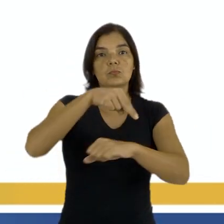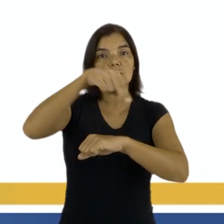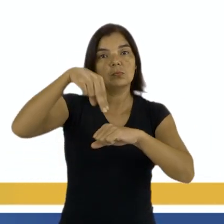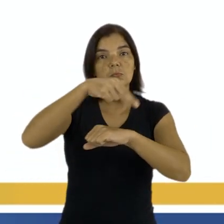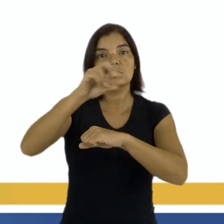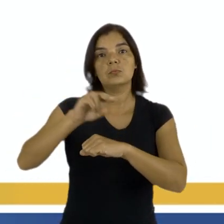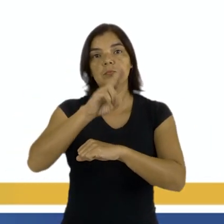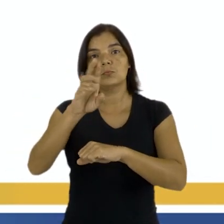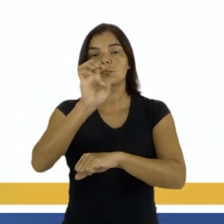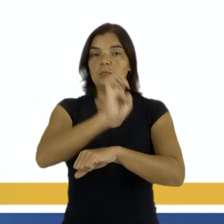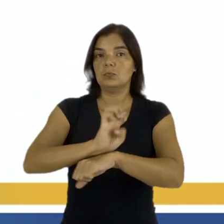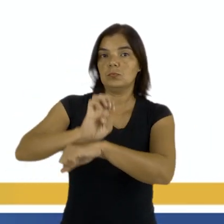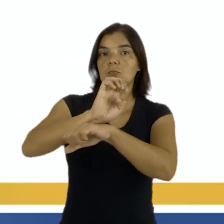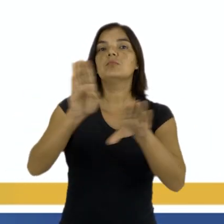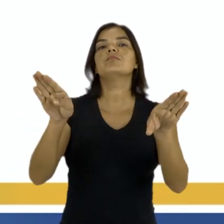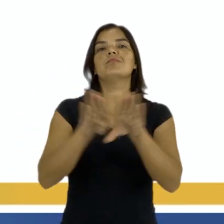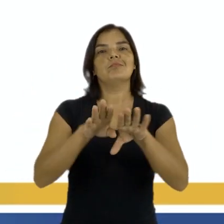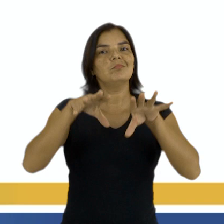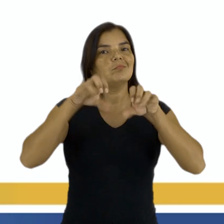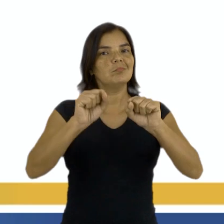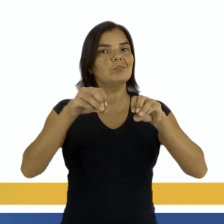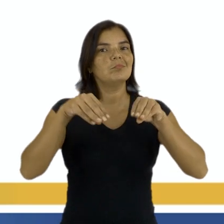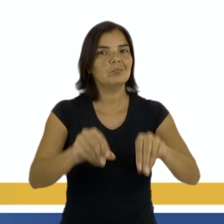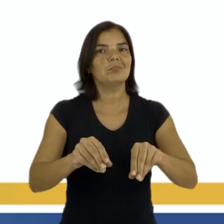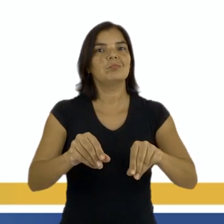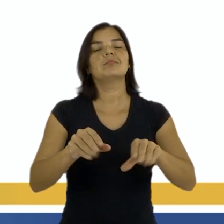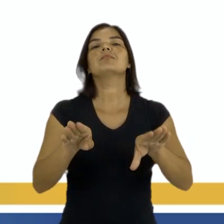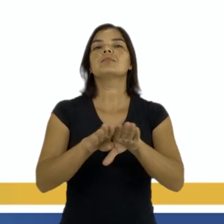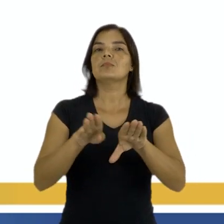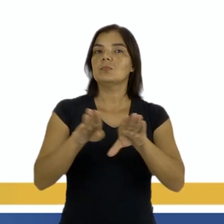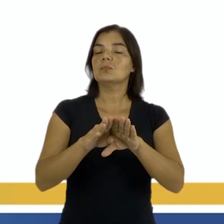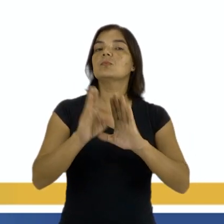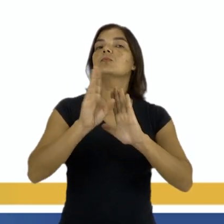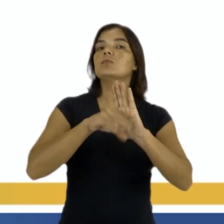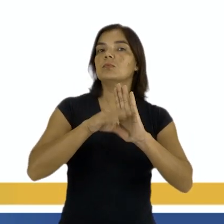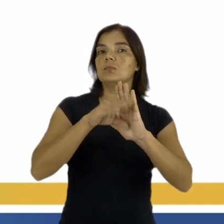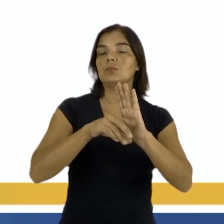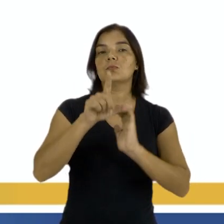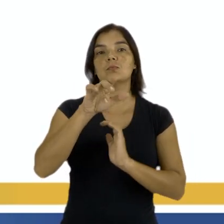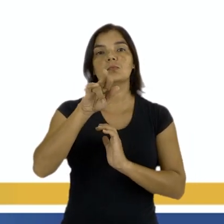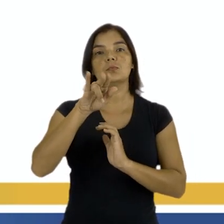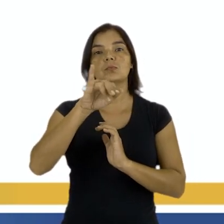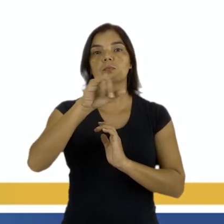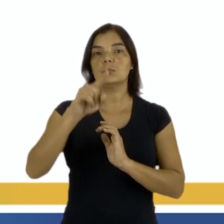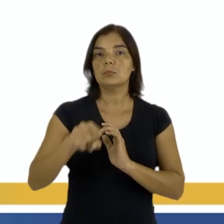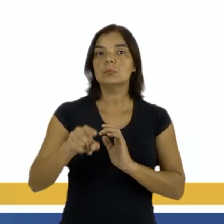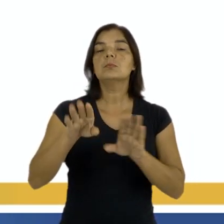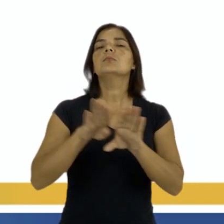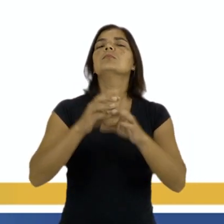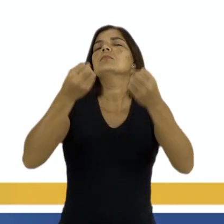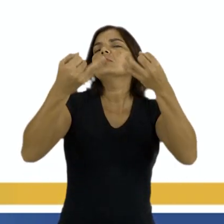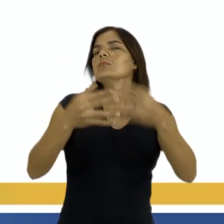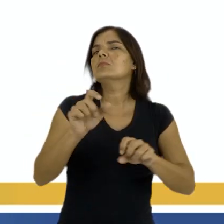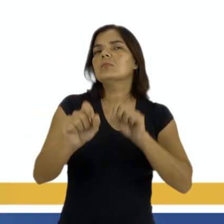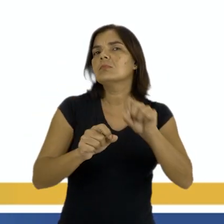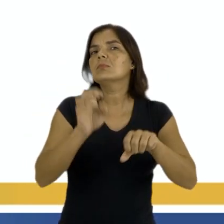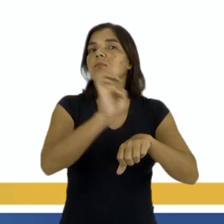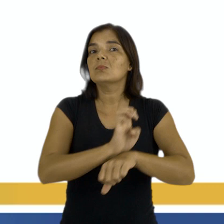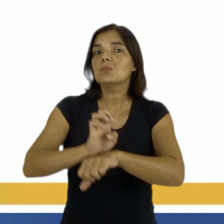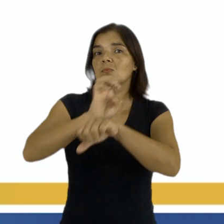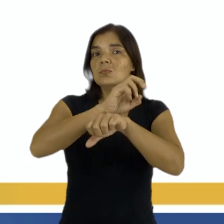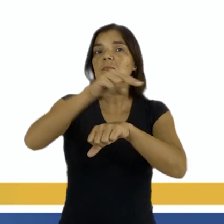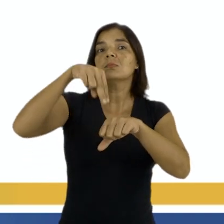estado e um território, certo? Então, esse conceito é do professor Luiz Bresser. Ou seja, o que ele quer dizer? Que o Estado-nação